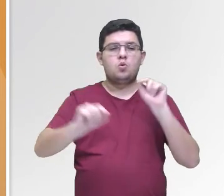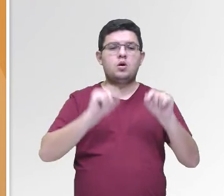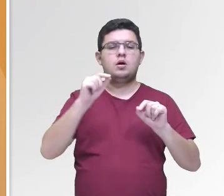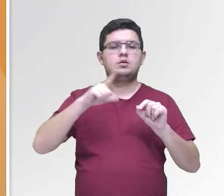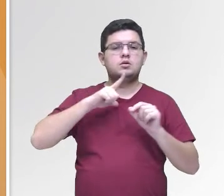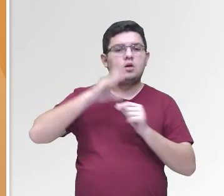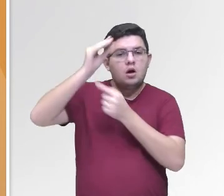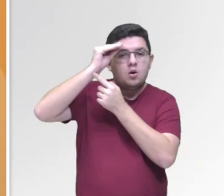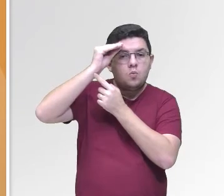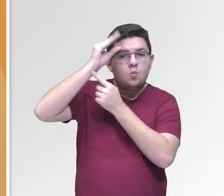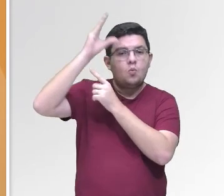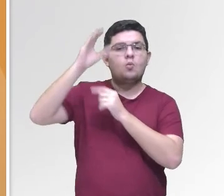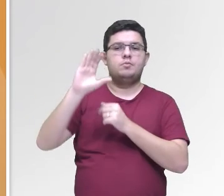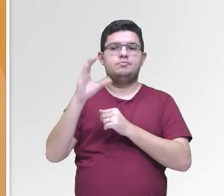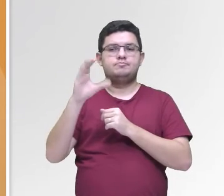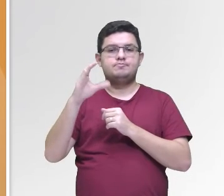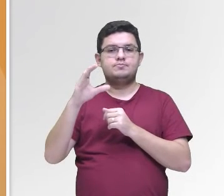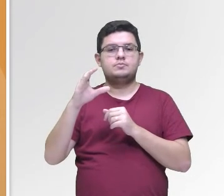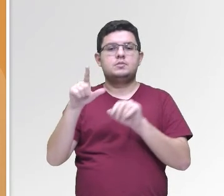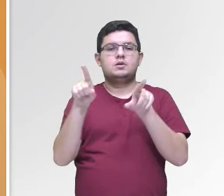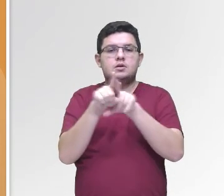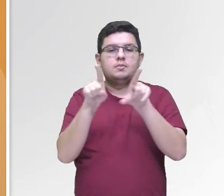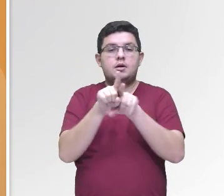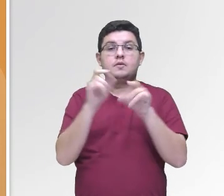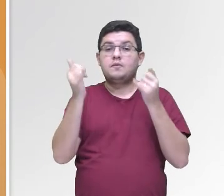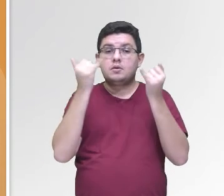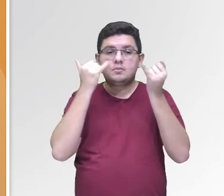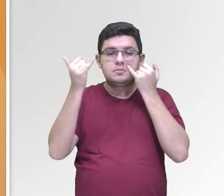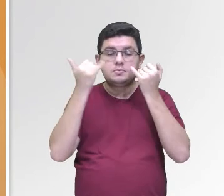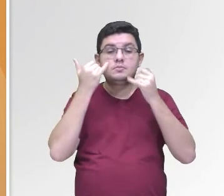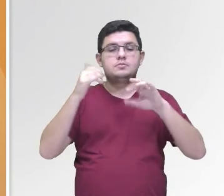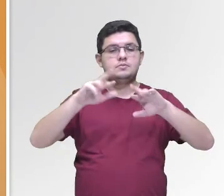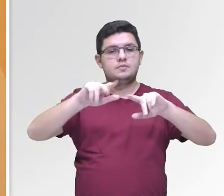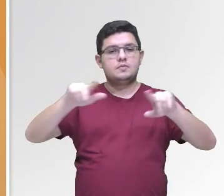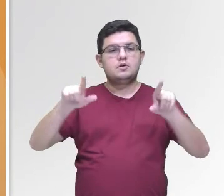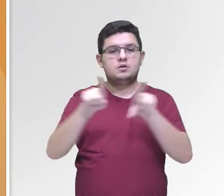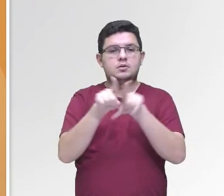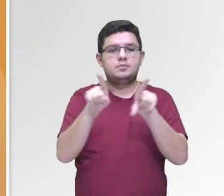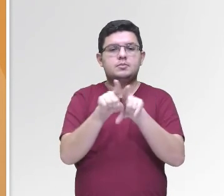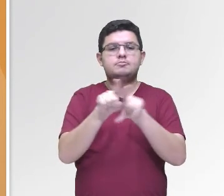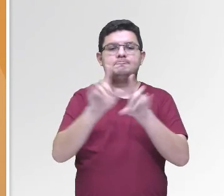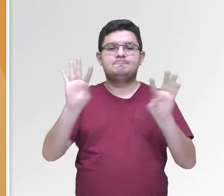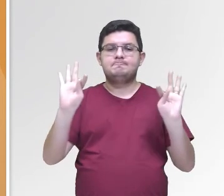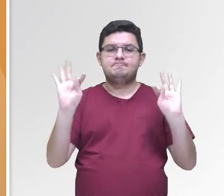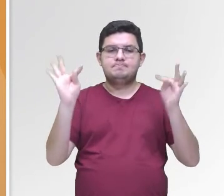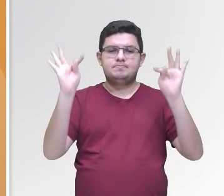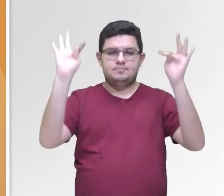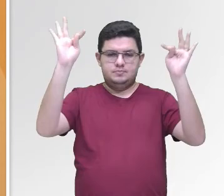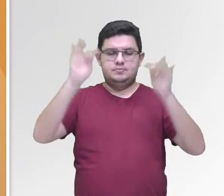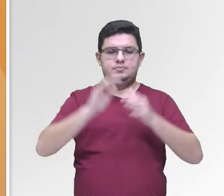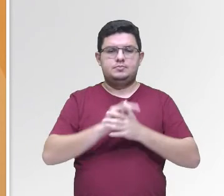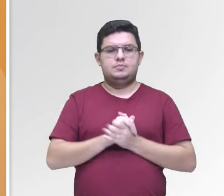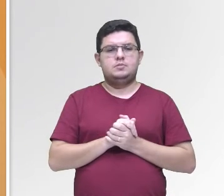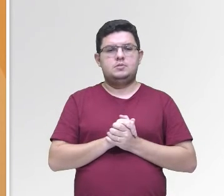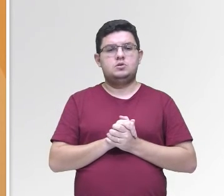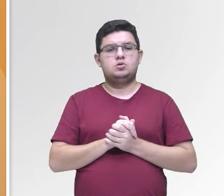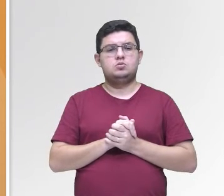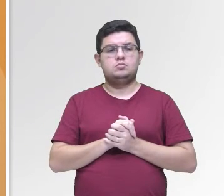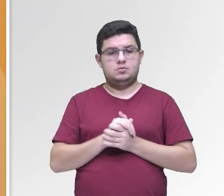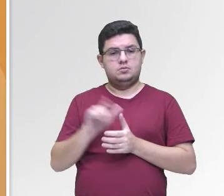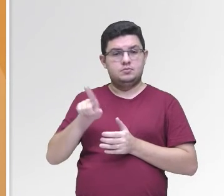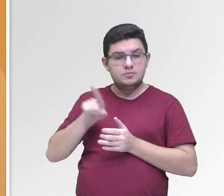conhecimentos científicos, a questão das informações e da tecnologia, tá? Foi